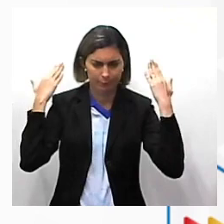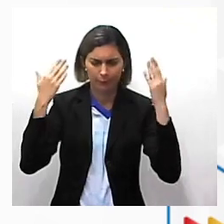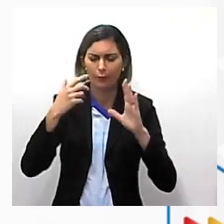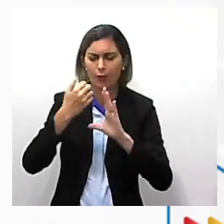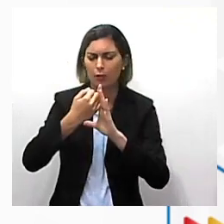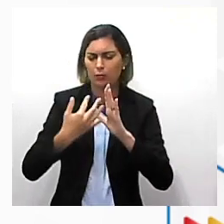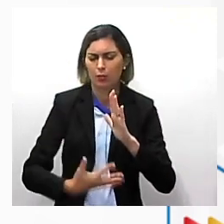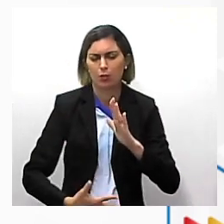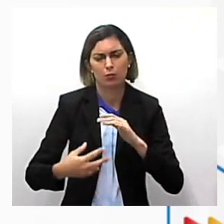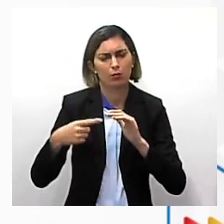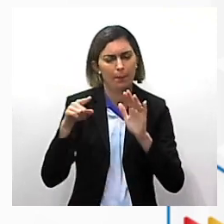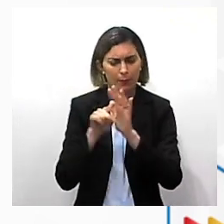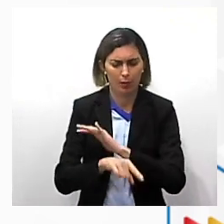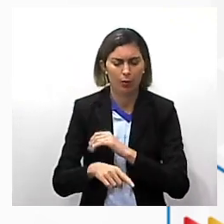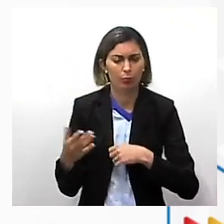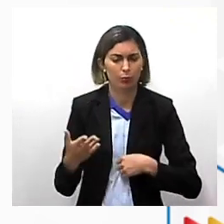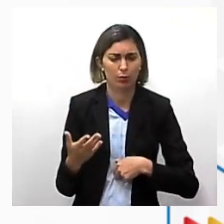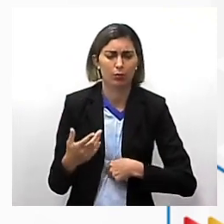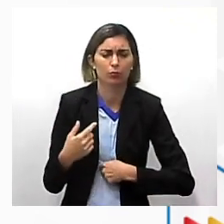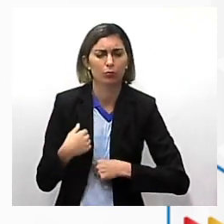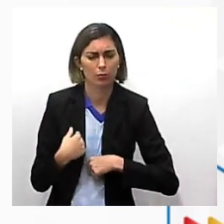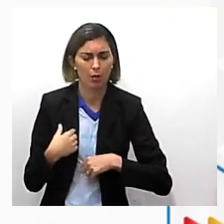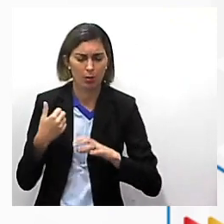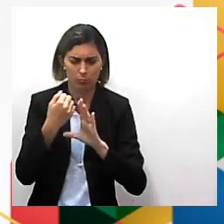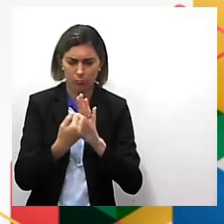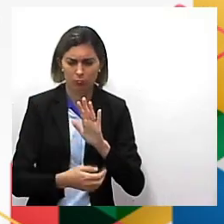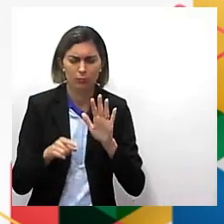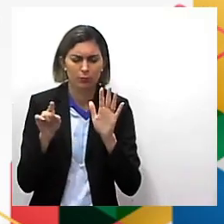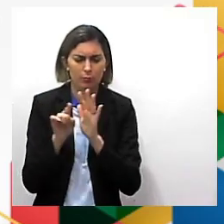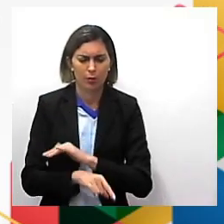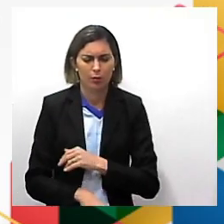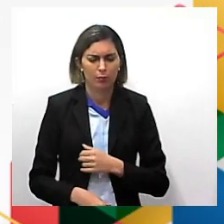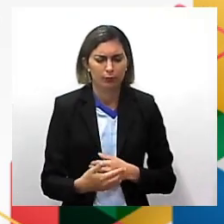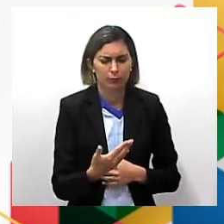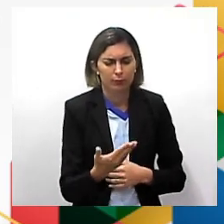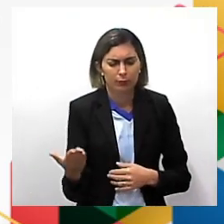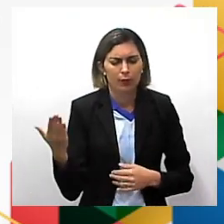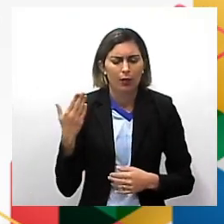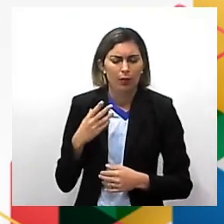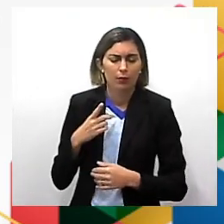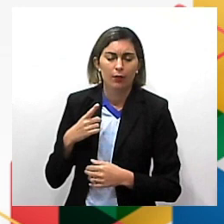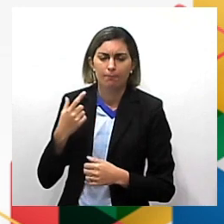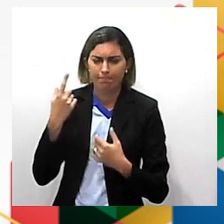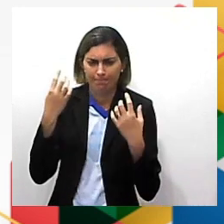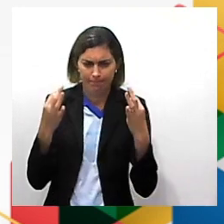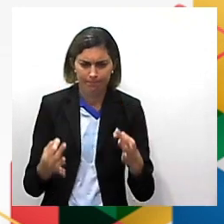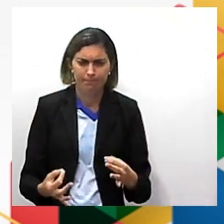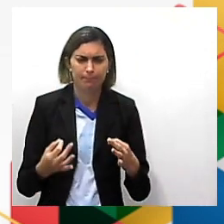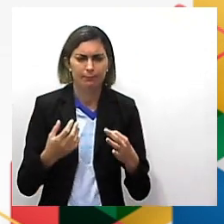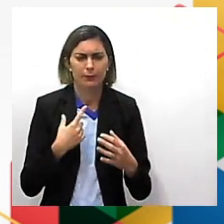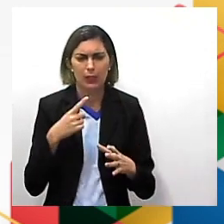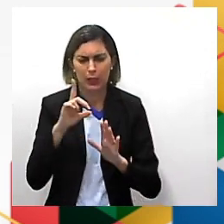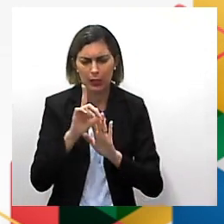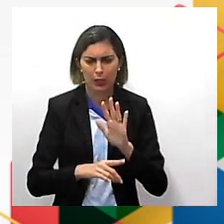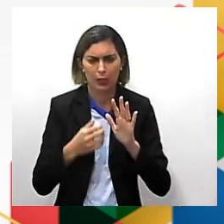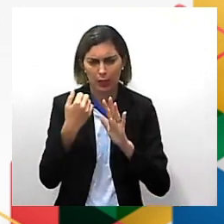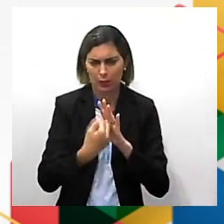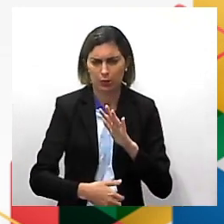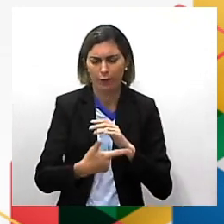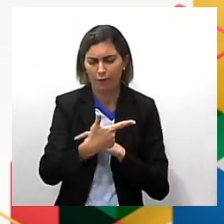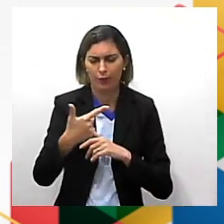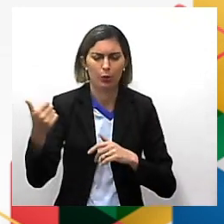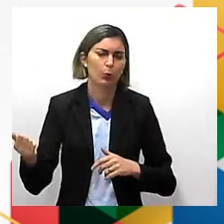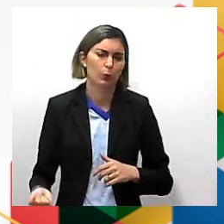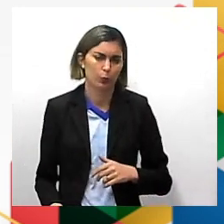descritor que a gente vai trazer a questão de agora. A questão que vamos trazer para você, galera, é exatamente baseada no descritor número